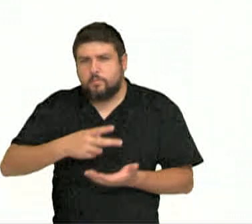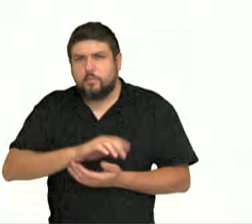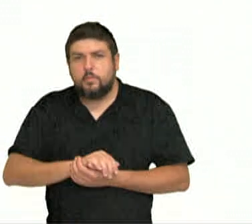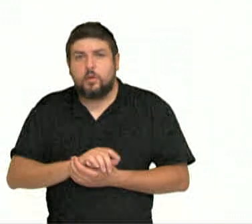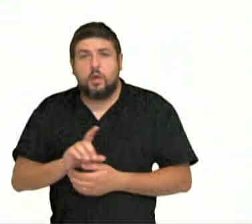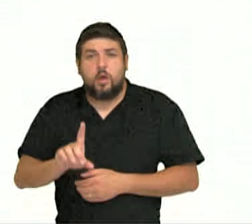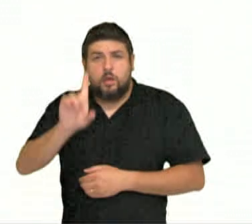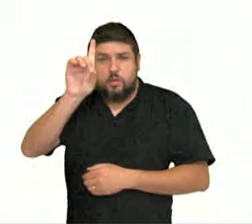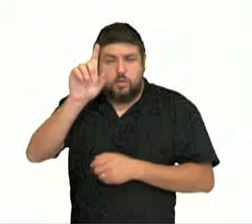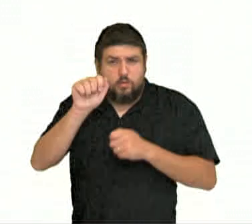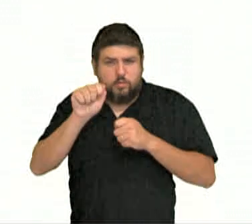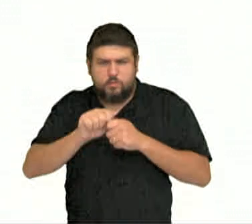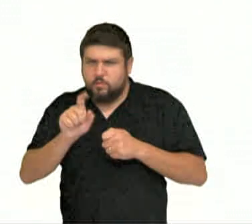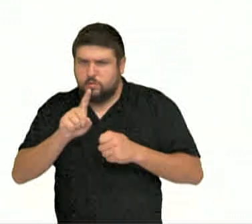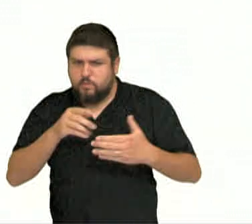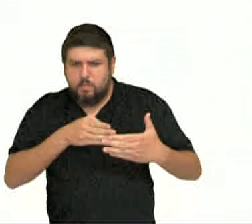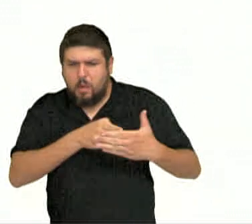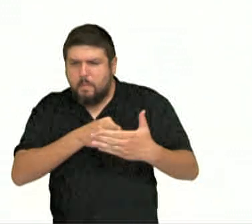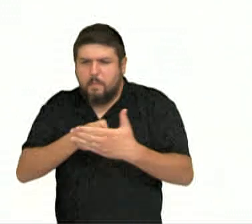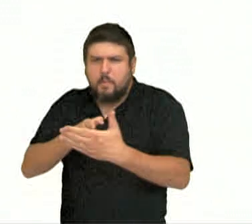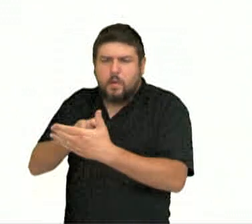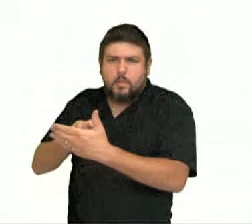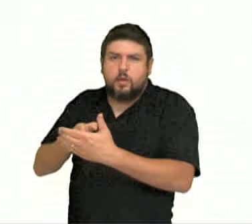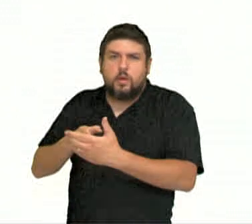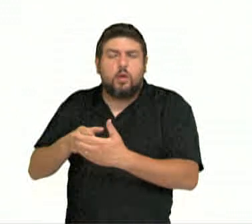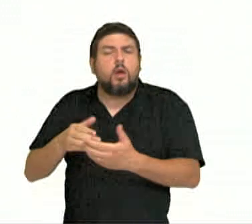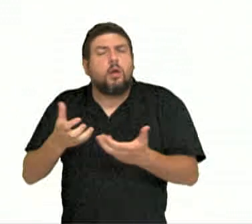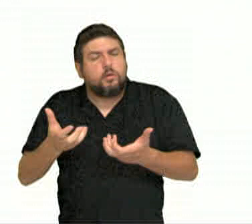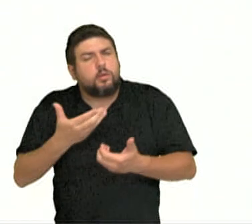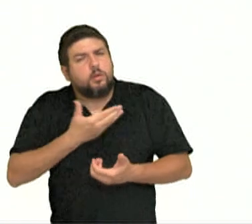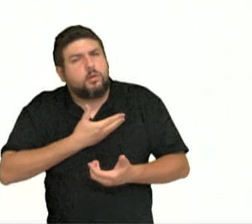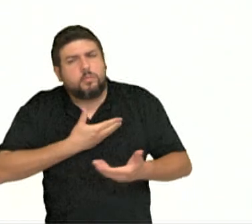Meu objetivo é a amizade com o mundo inteiro.